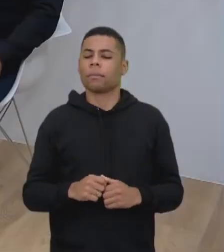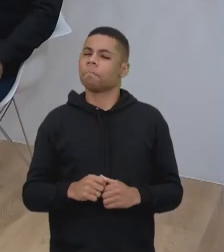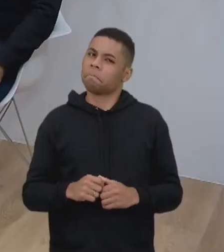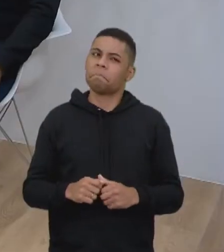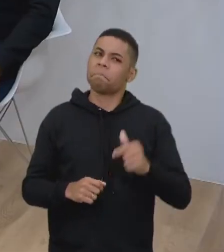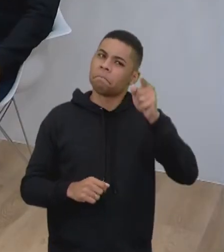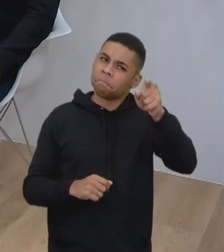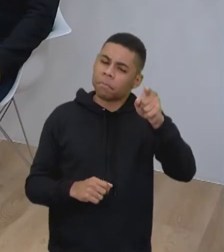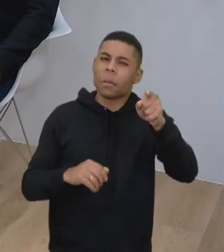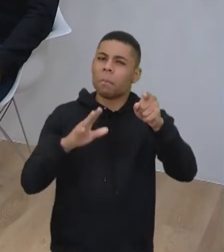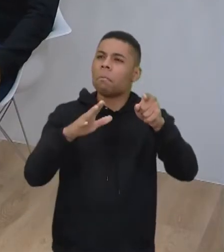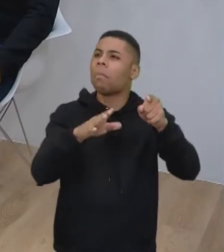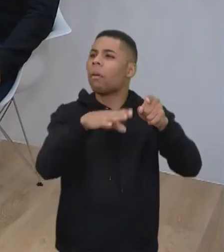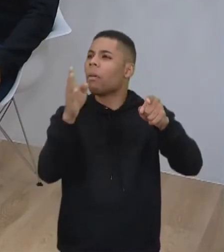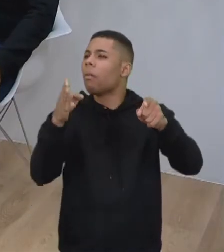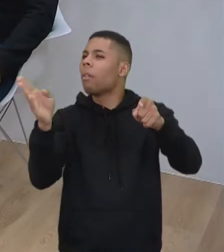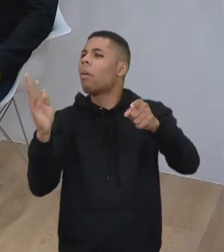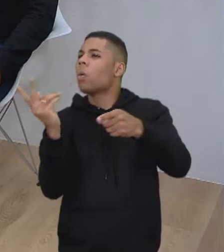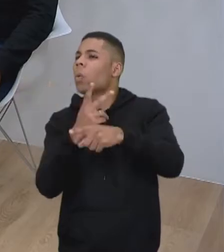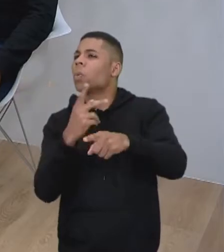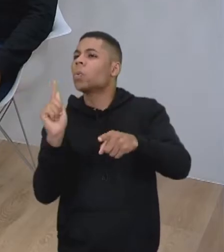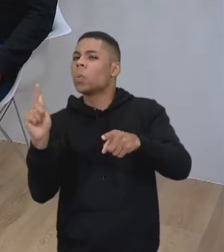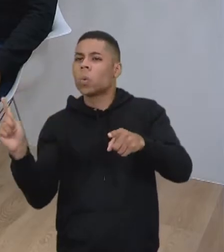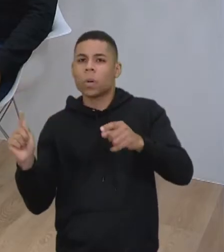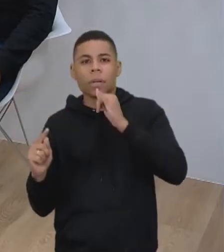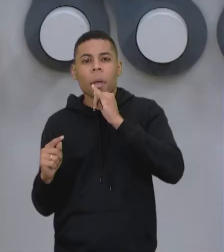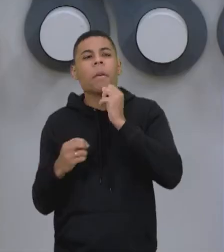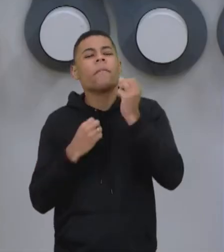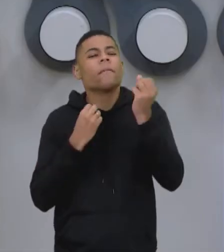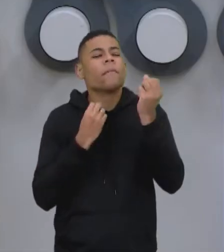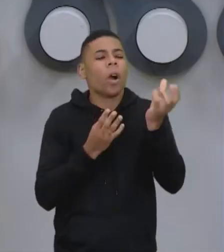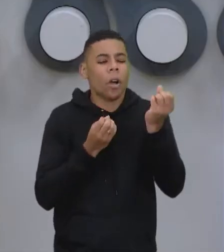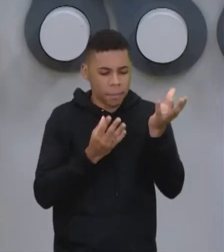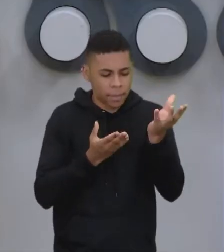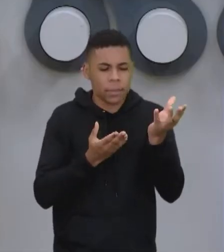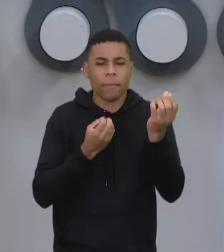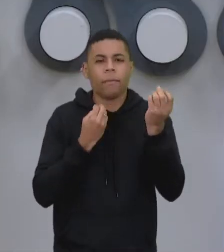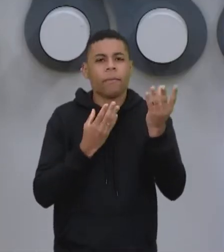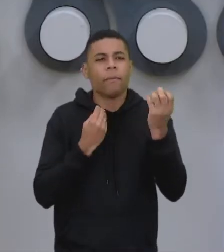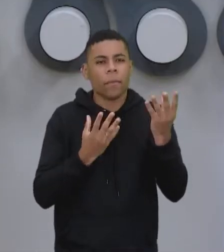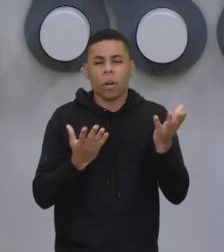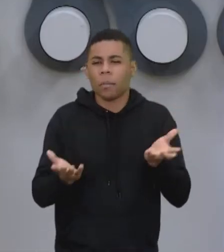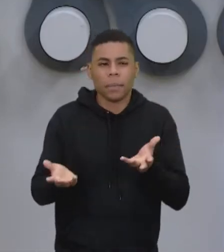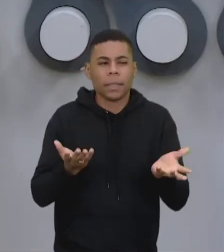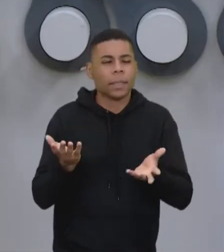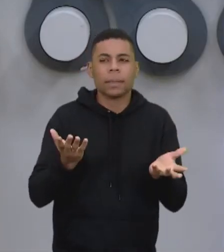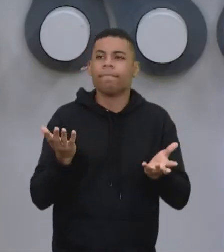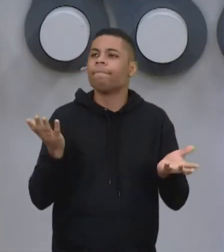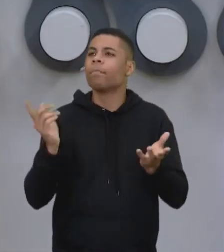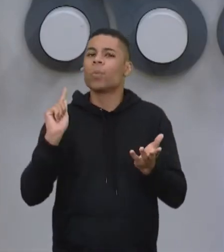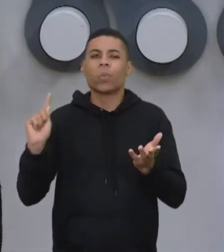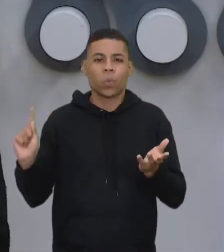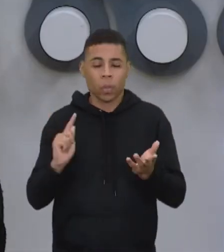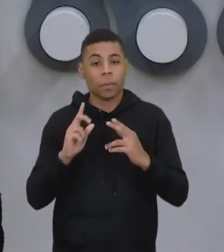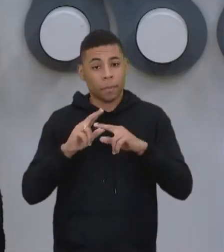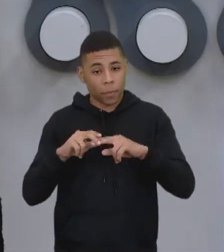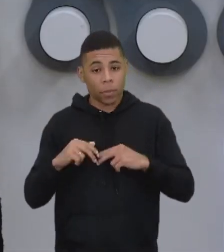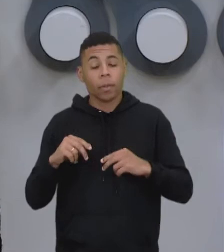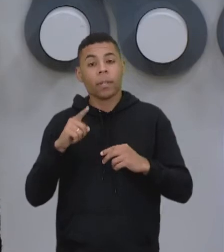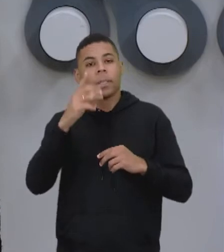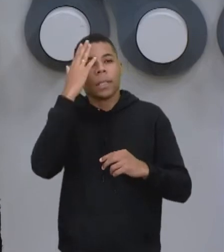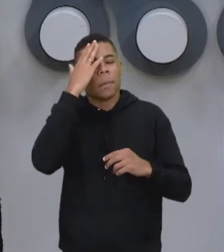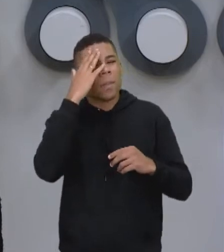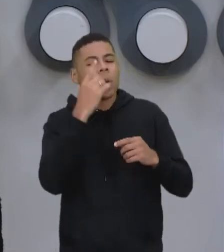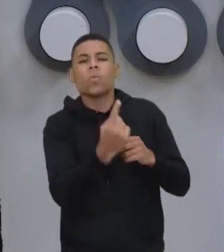esse processo, né, toda essa máquina aí de fazer informação, mas mais do que isso, eu acho que ficou muito marcado perceber a